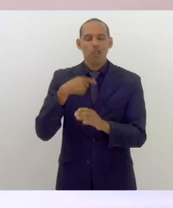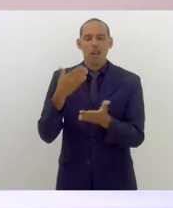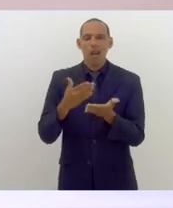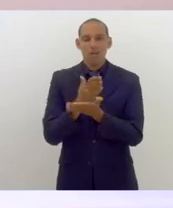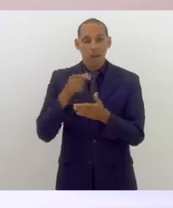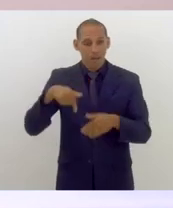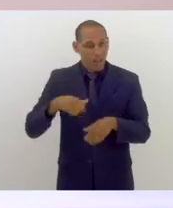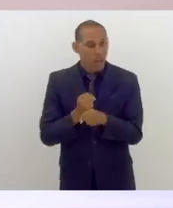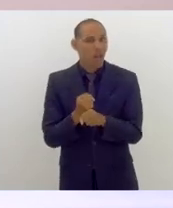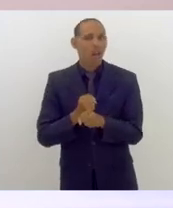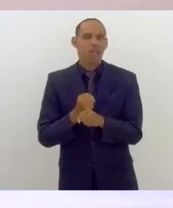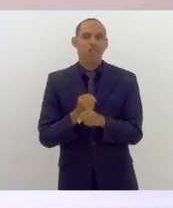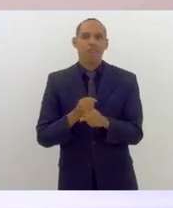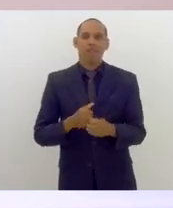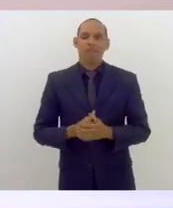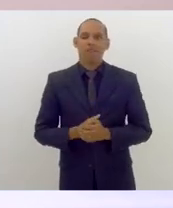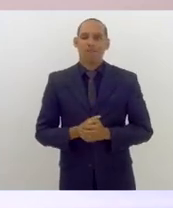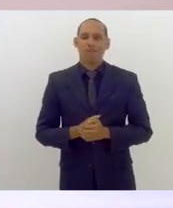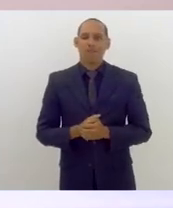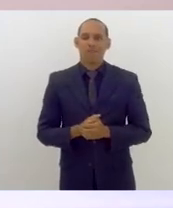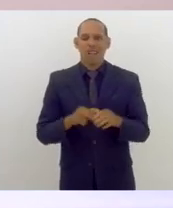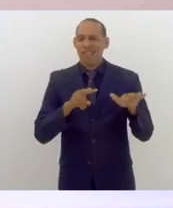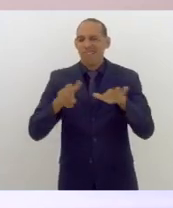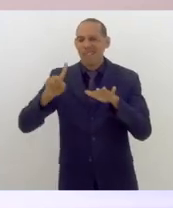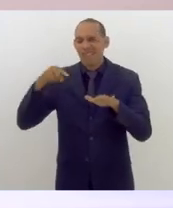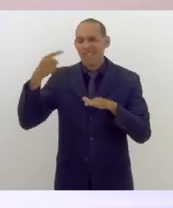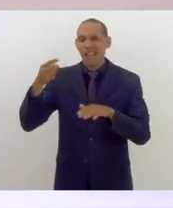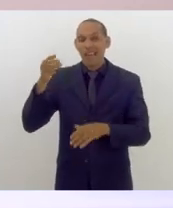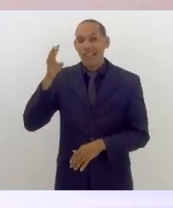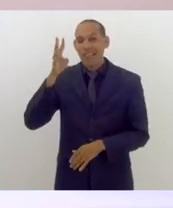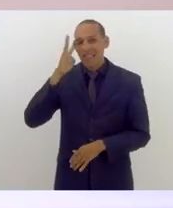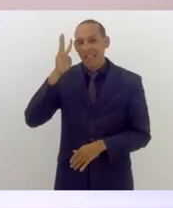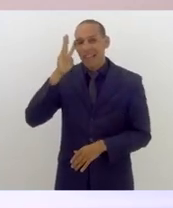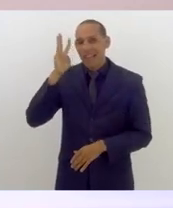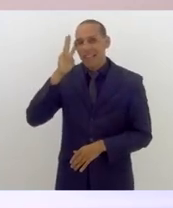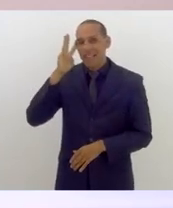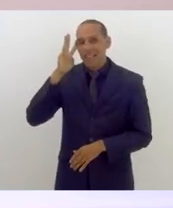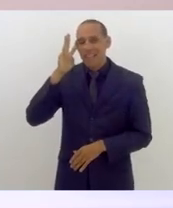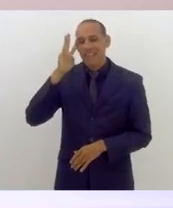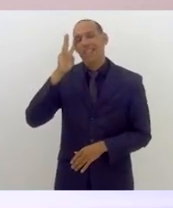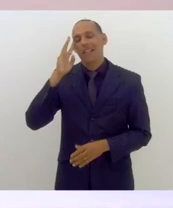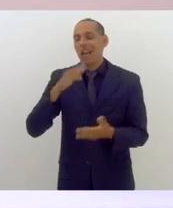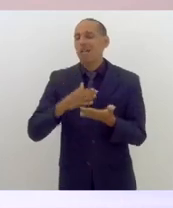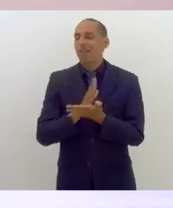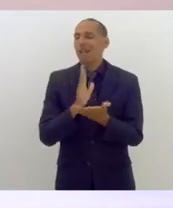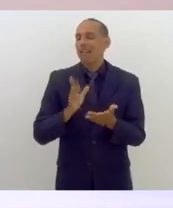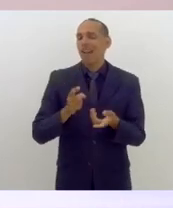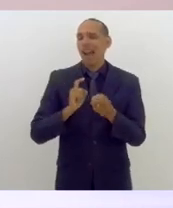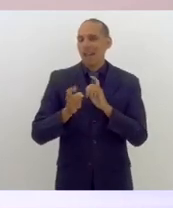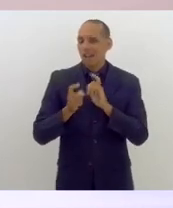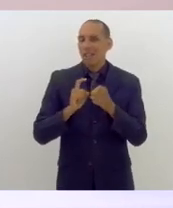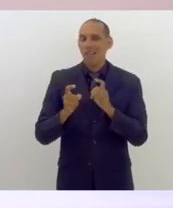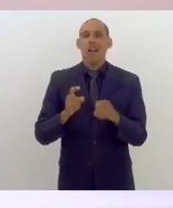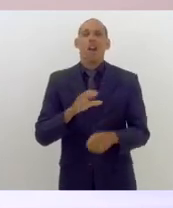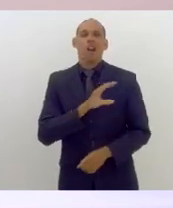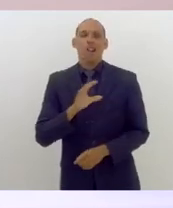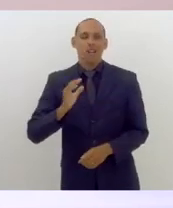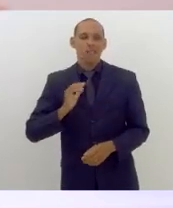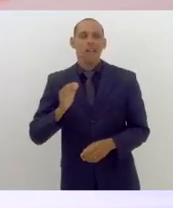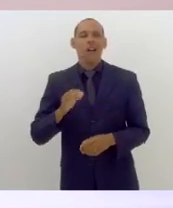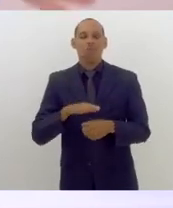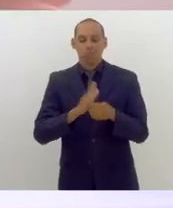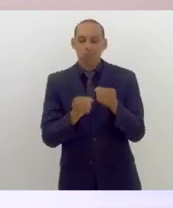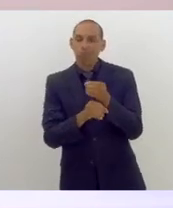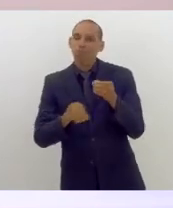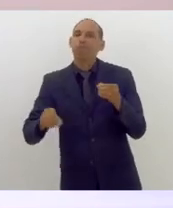ainda esse ano semana que vem na terça-feira provar essa reunião da comissão de saneamento ambiental incluindo